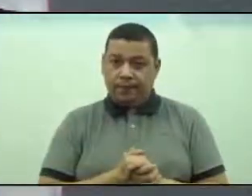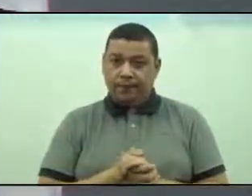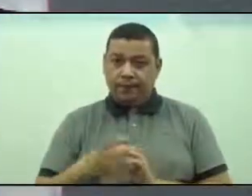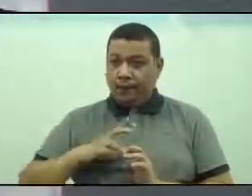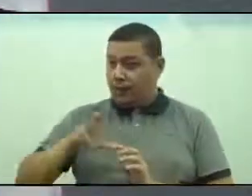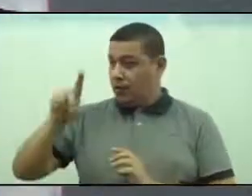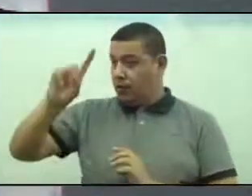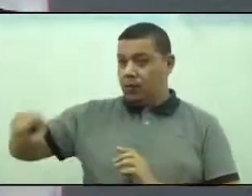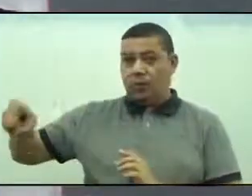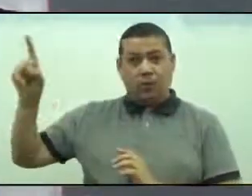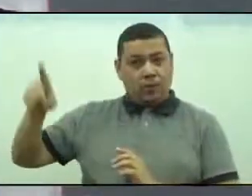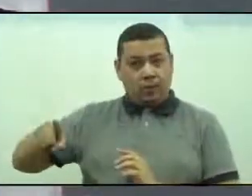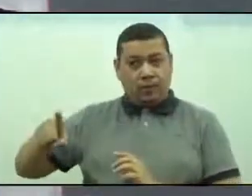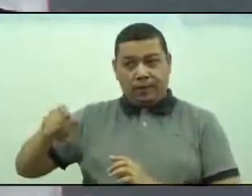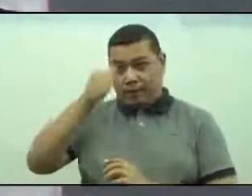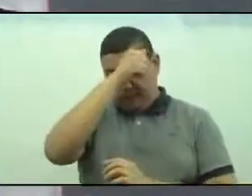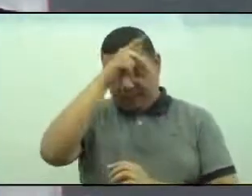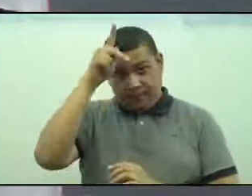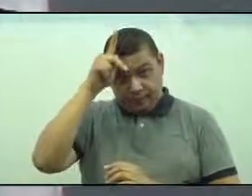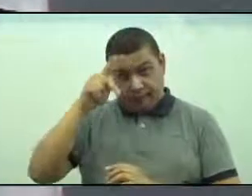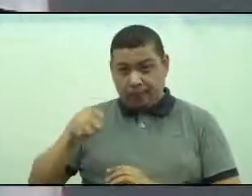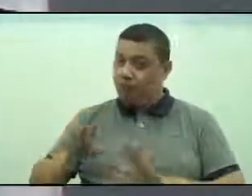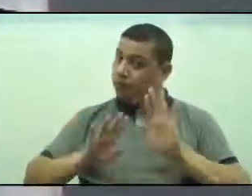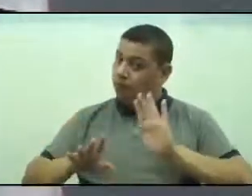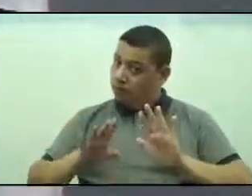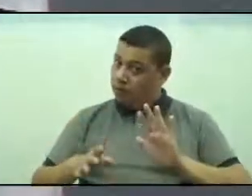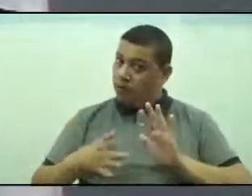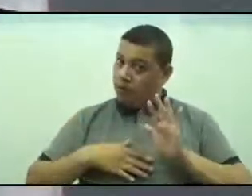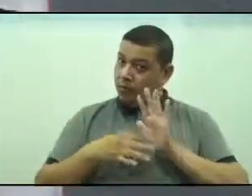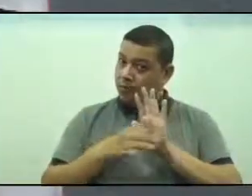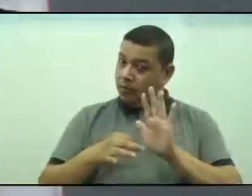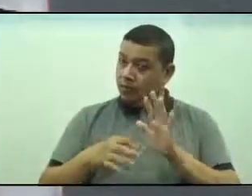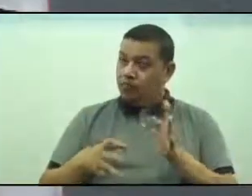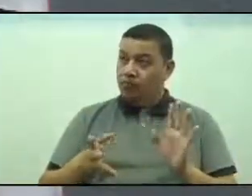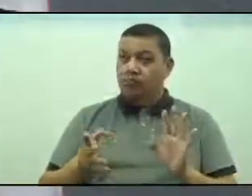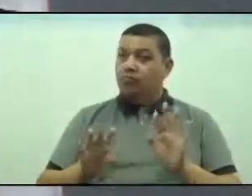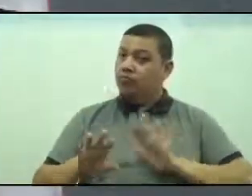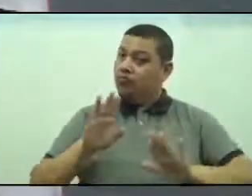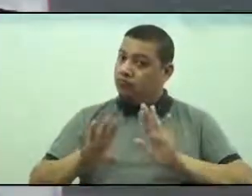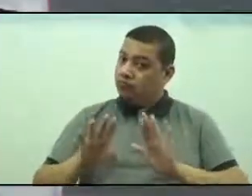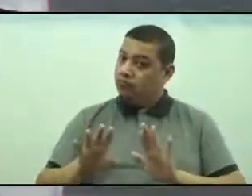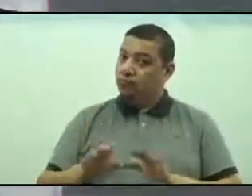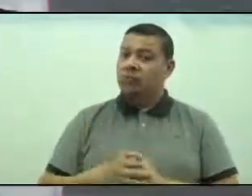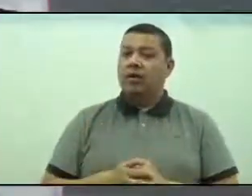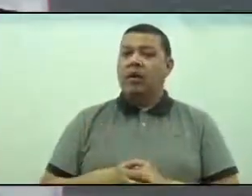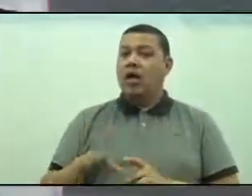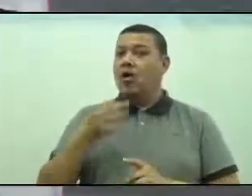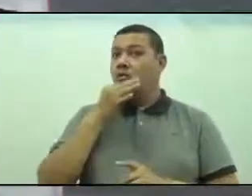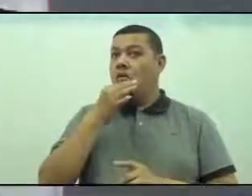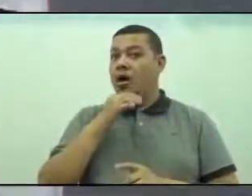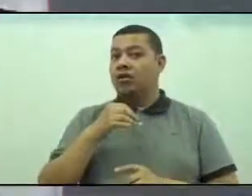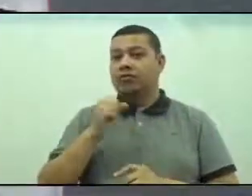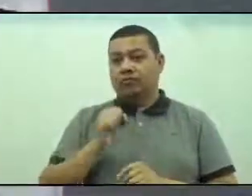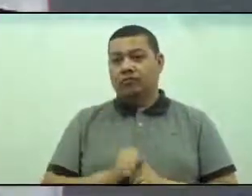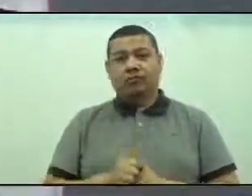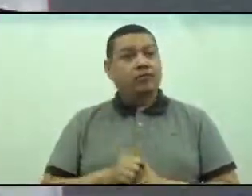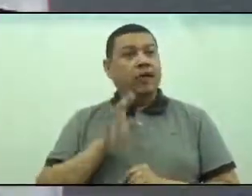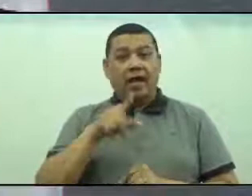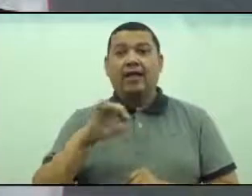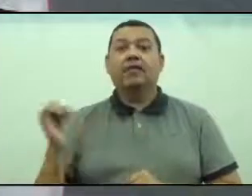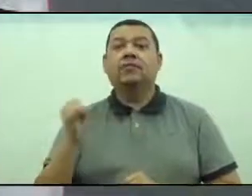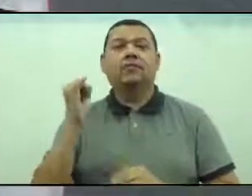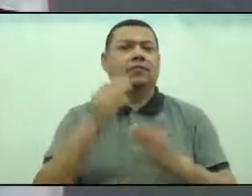veto, acredito eu, não posso afirmar, que eu não mando no voto nem o vereador, mas é importante que todos os professores